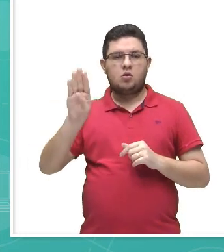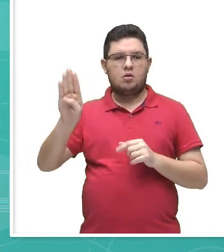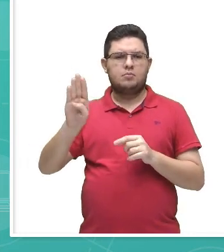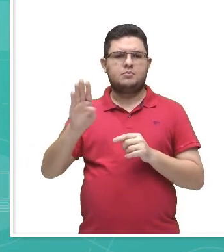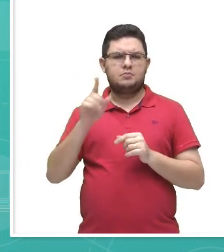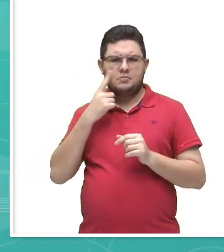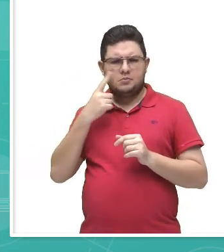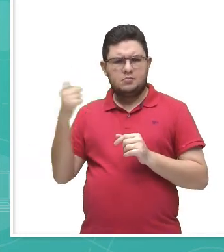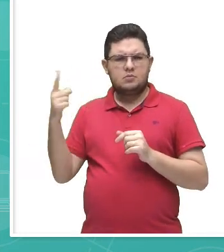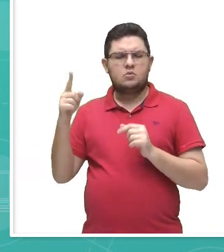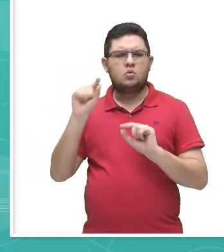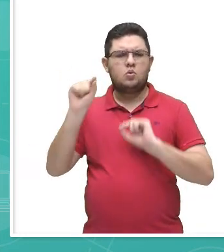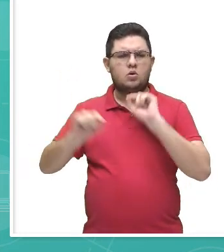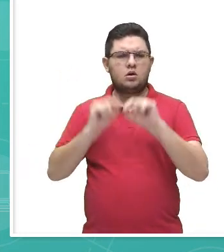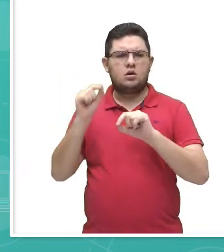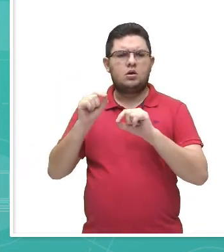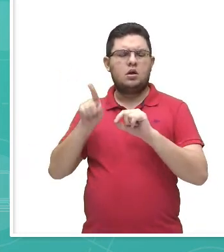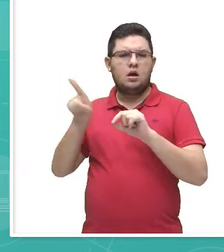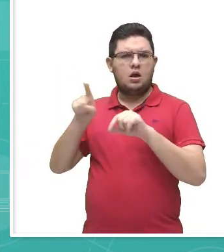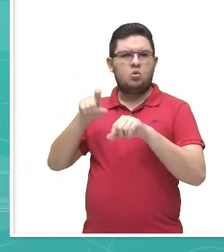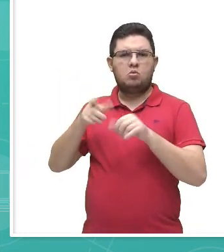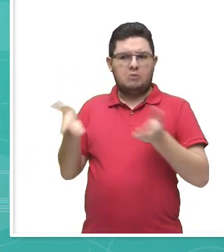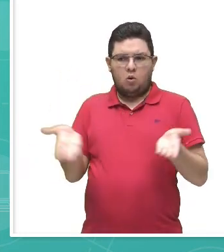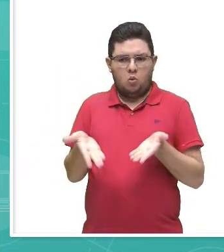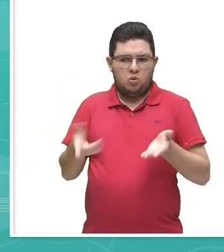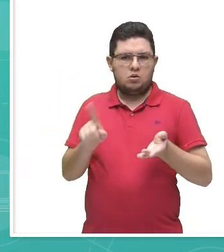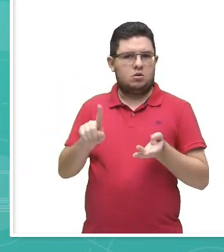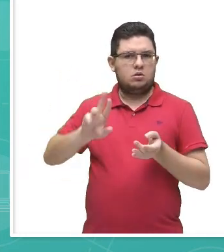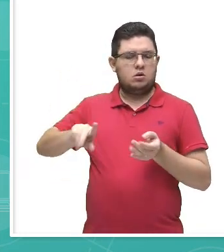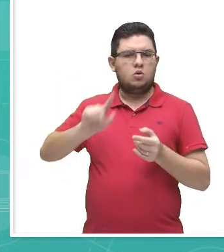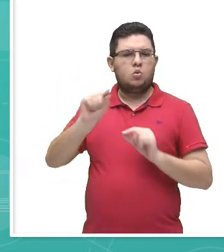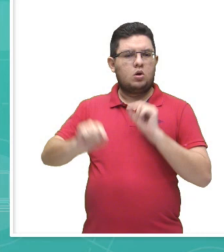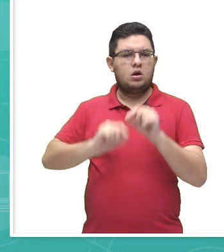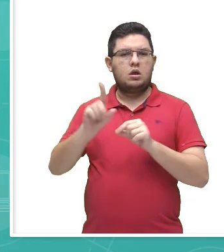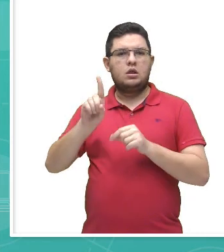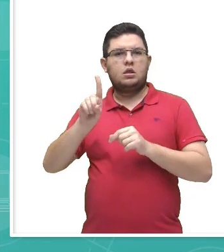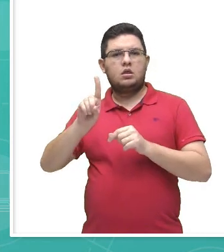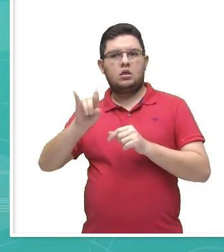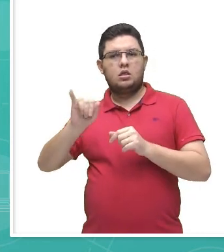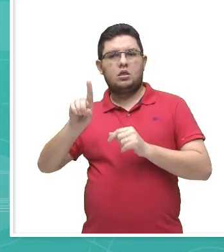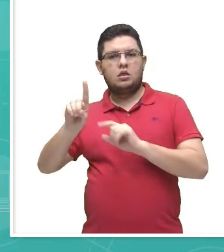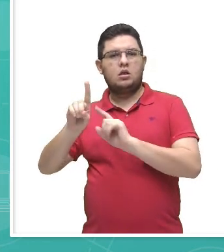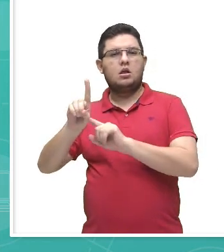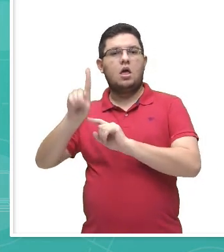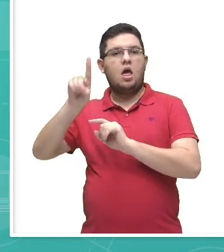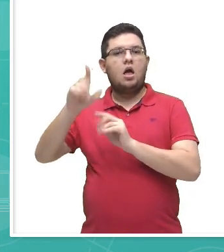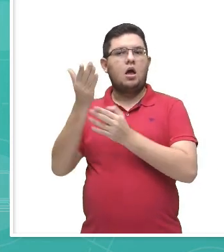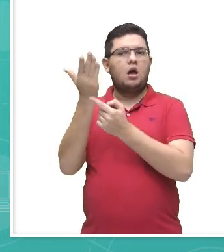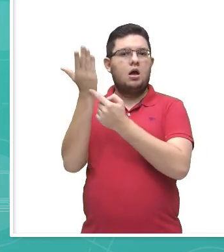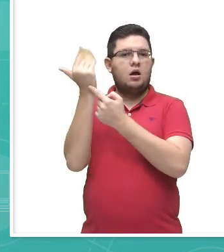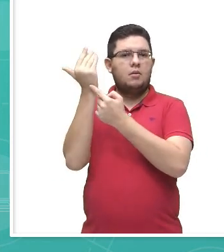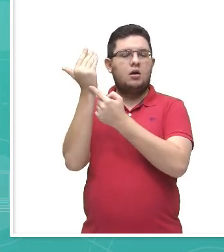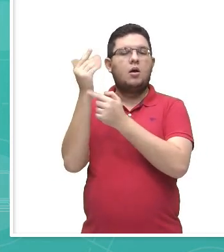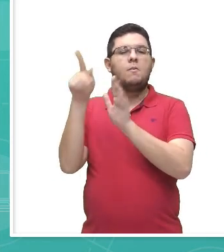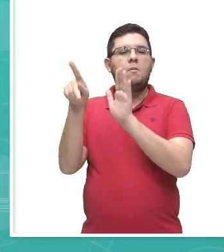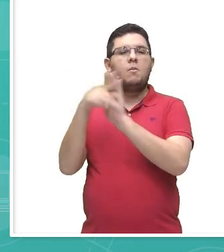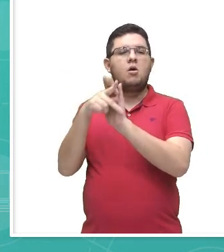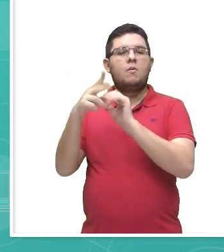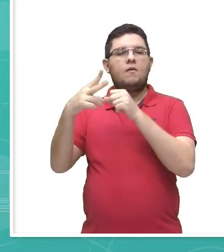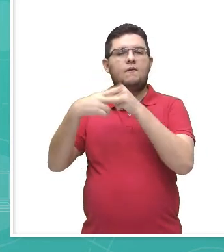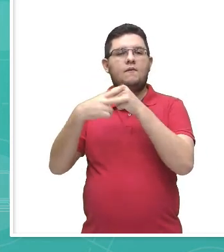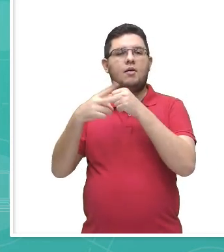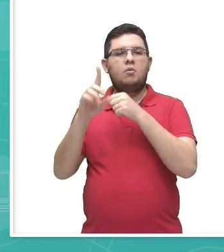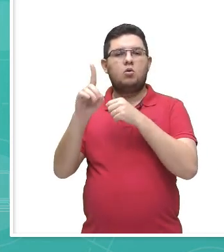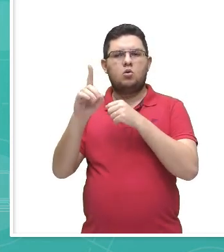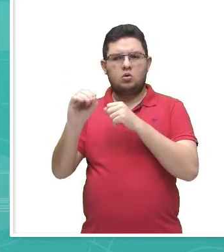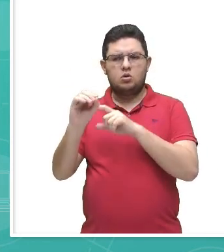não está no presente, porque ela tem o did, que é o passado do verbo do. Portanto, se o verbo